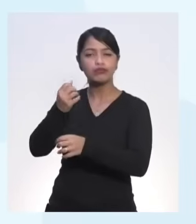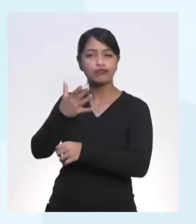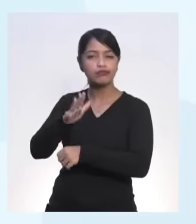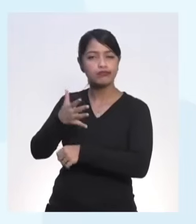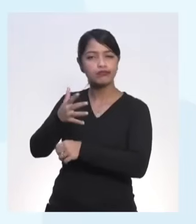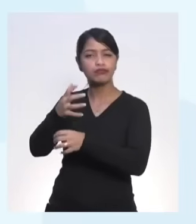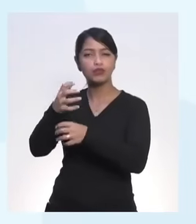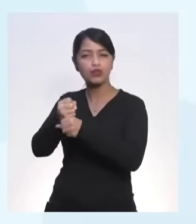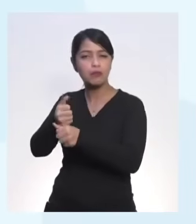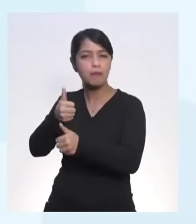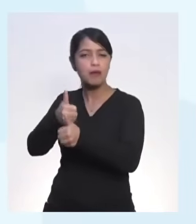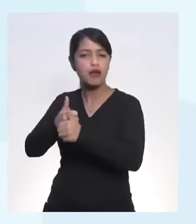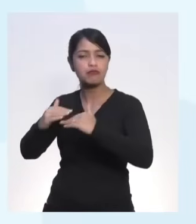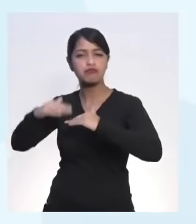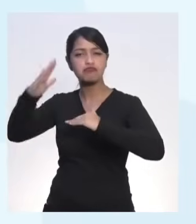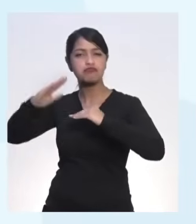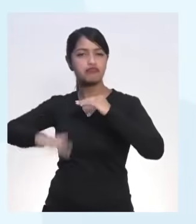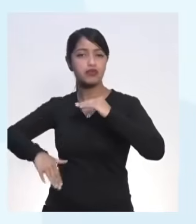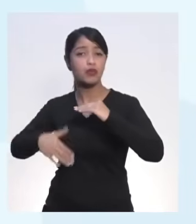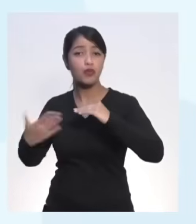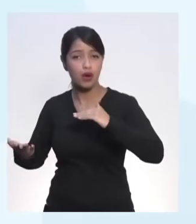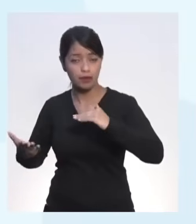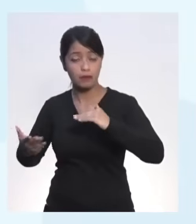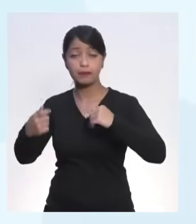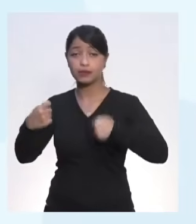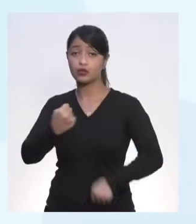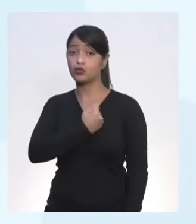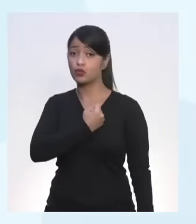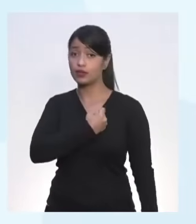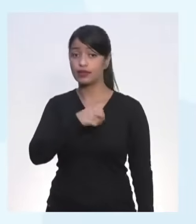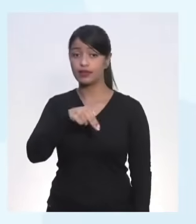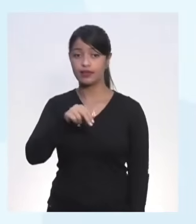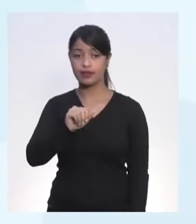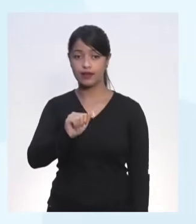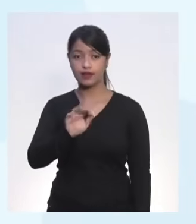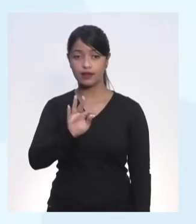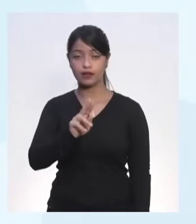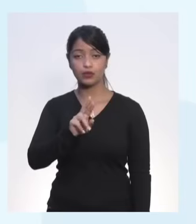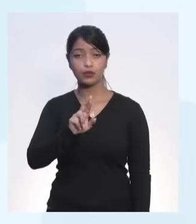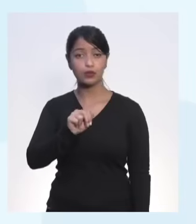naturais. Então, a habilidade 3 aí do 6º ano. Dentro dessa